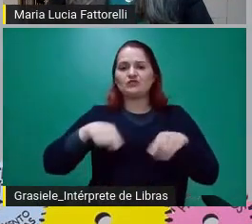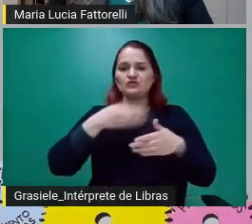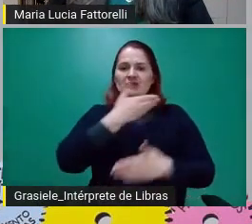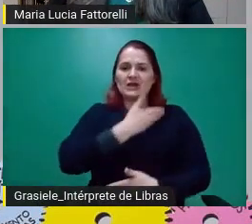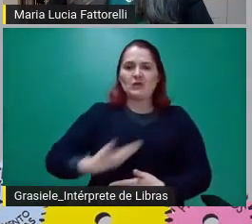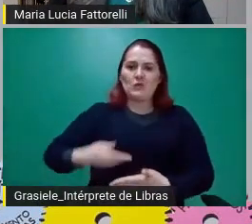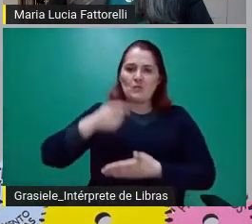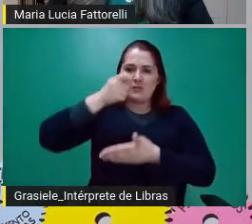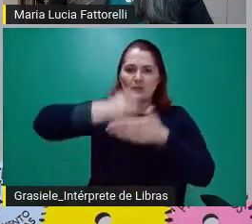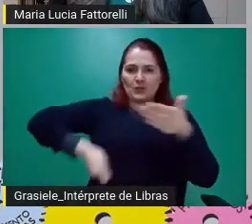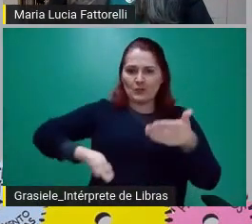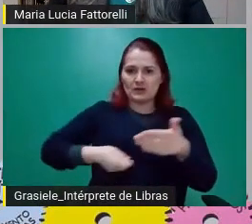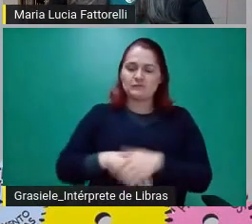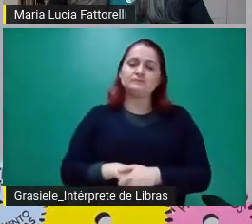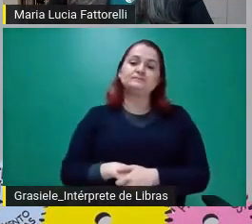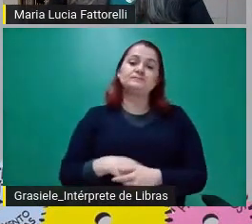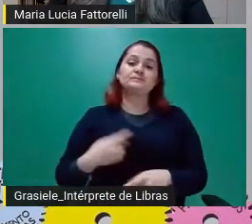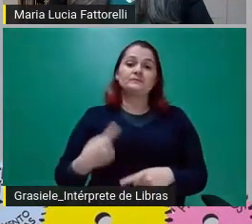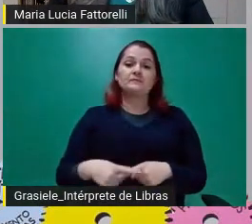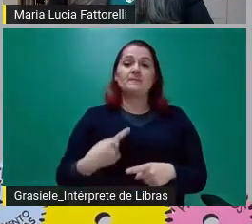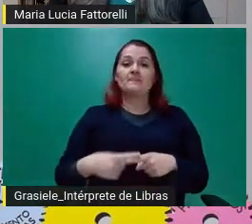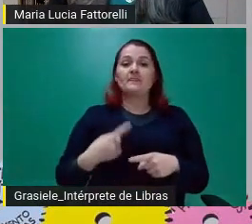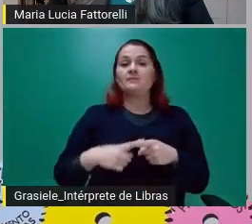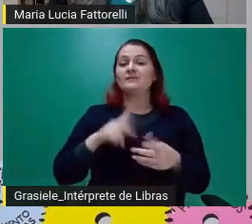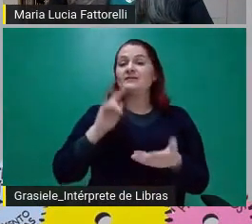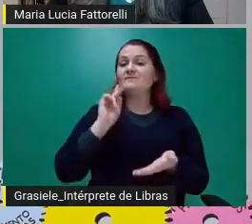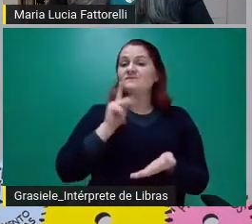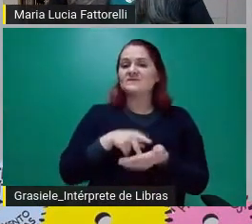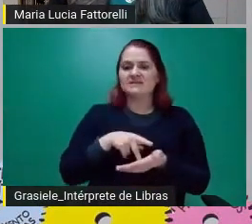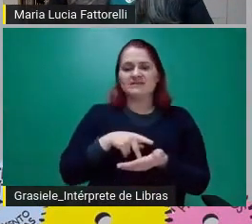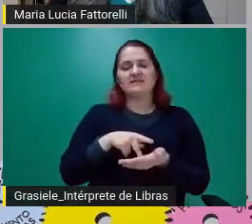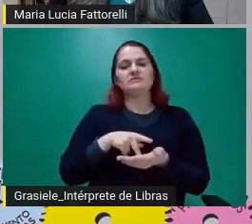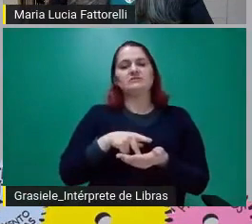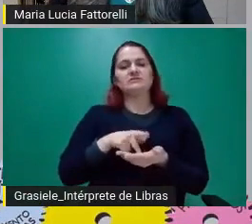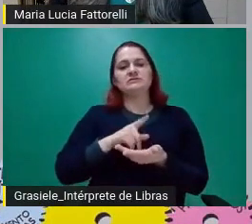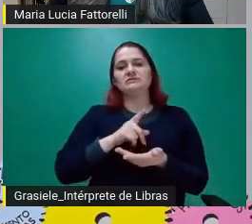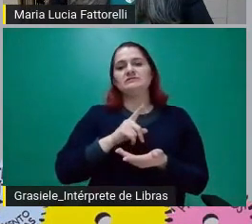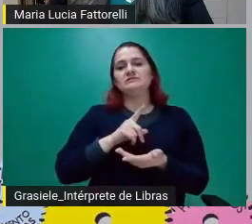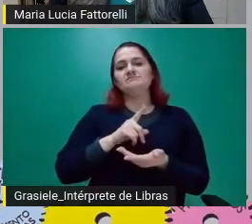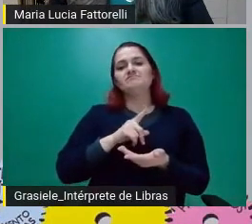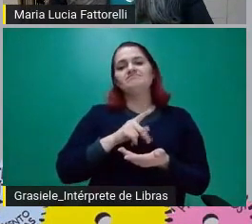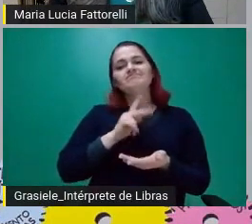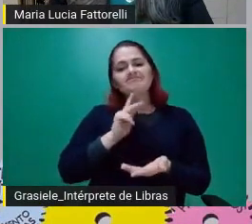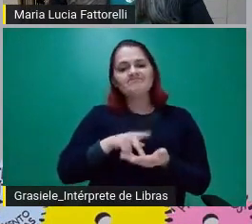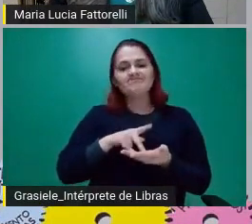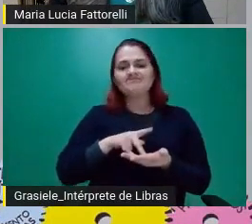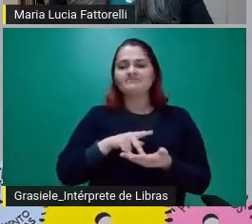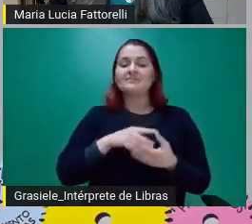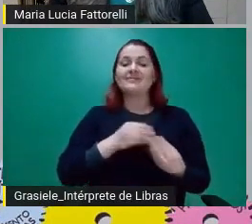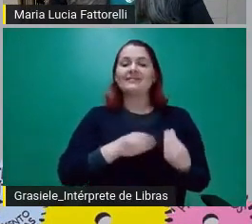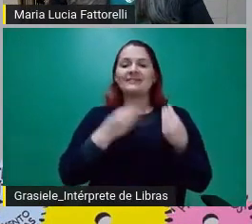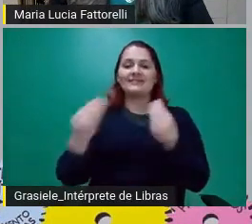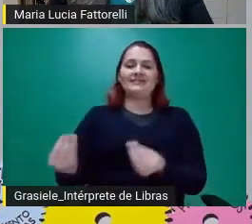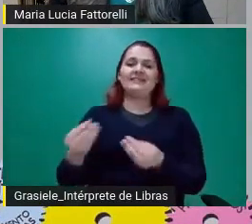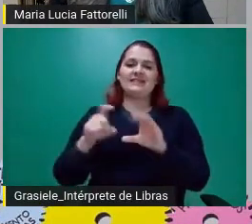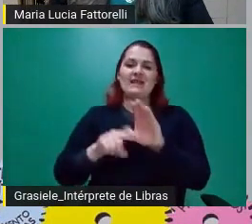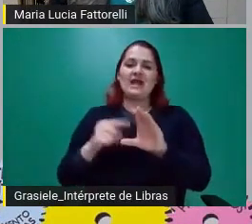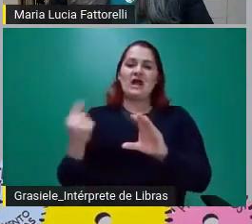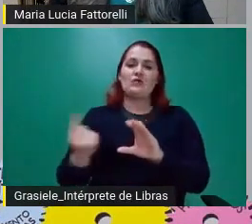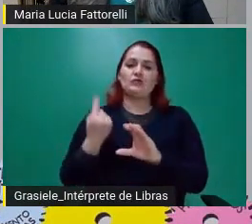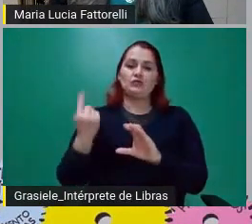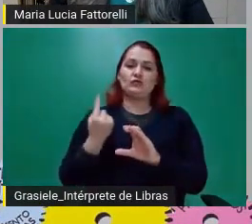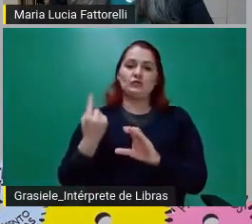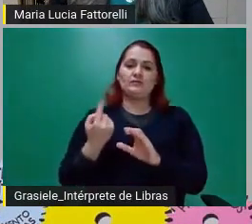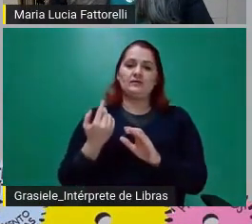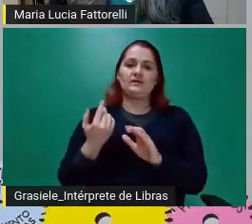não subverta o fundo público. Então, dá autonomia ao servidor, a estabilidade, que